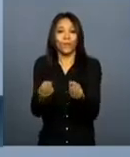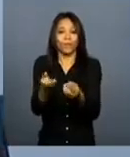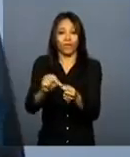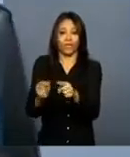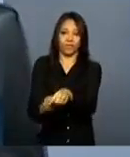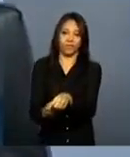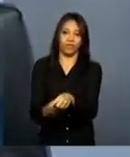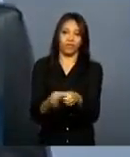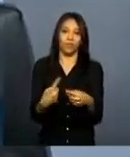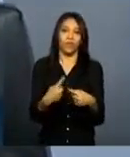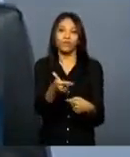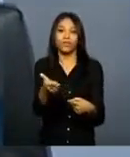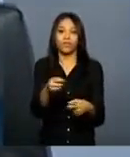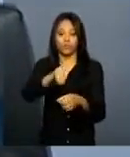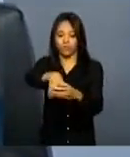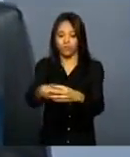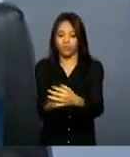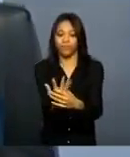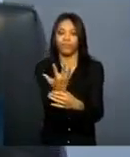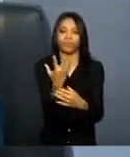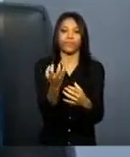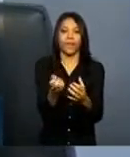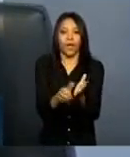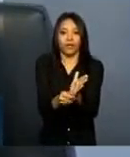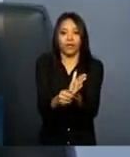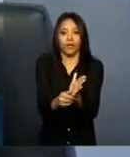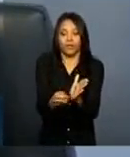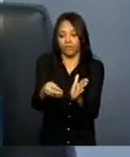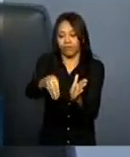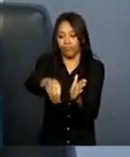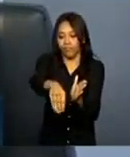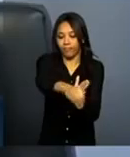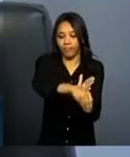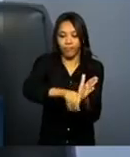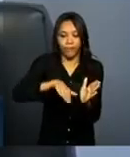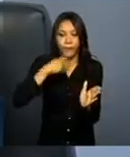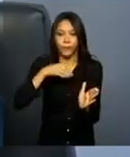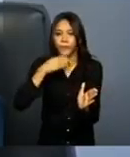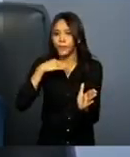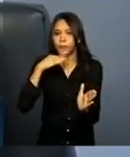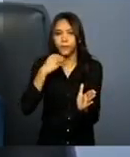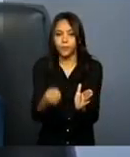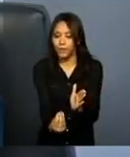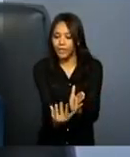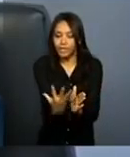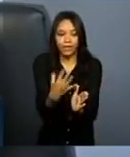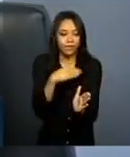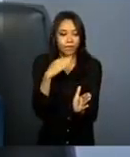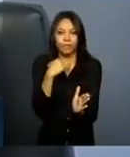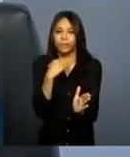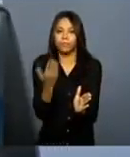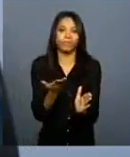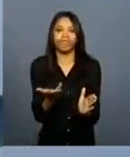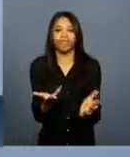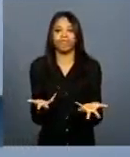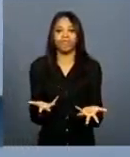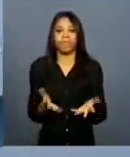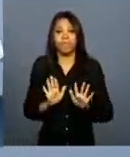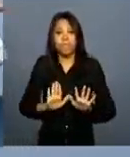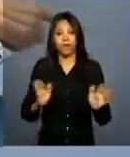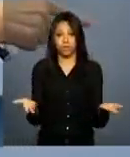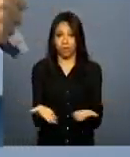não tinha a produção, né? Quer dizer, as sementes não brotaram, né? A gente conseguiu minimizar o sofrimento do nosso povo. Mas não, a